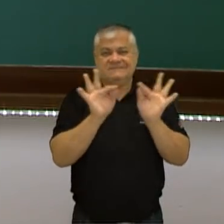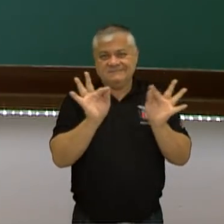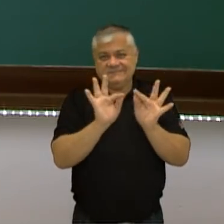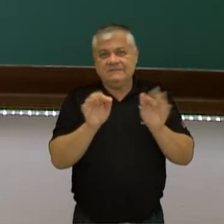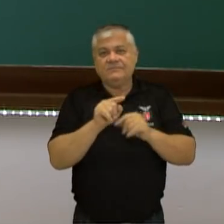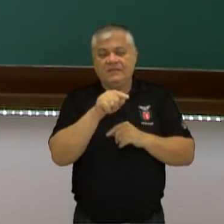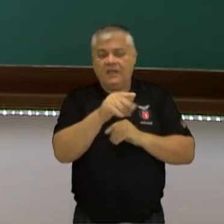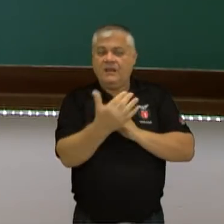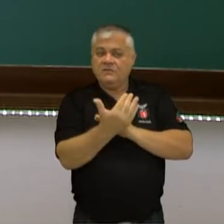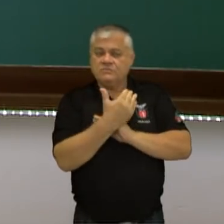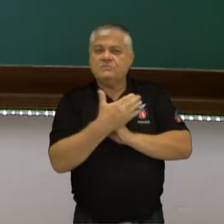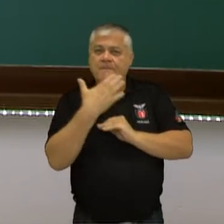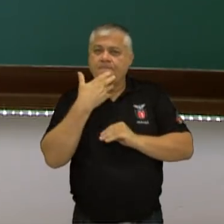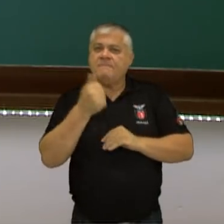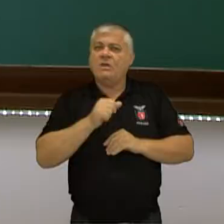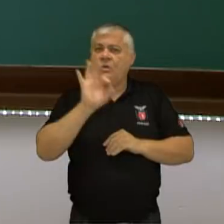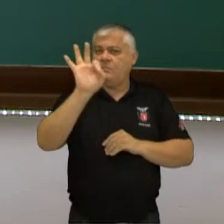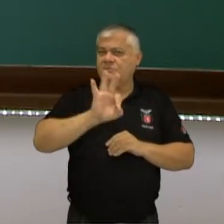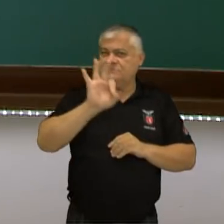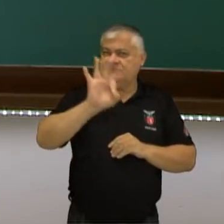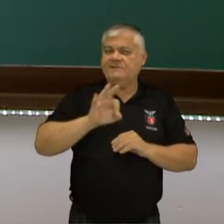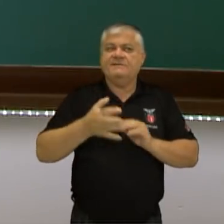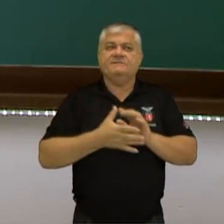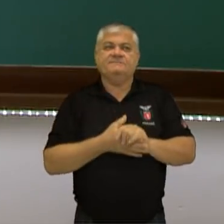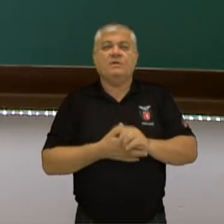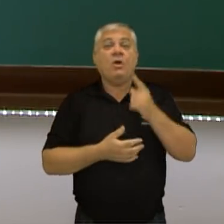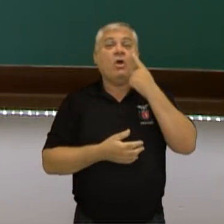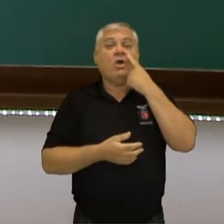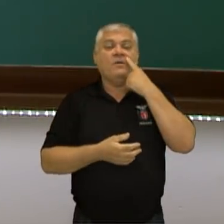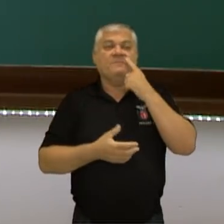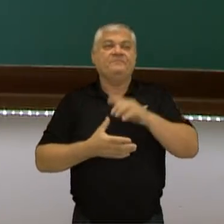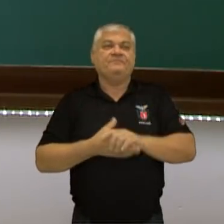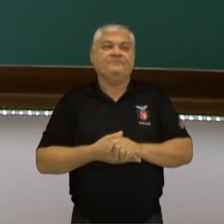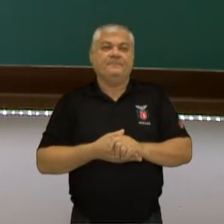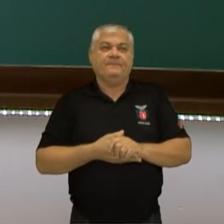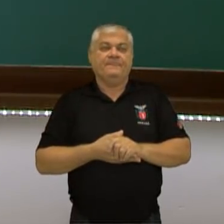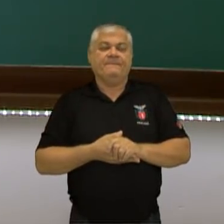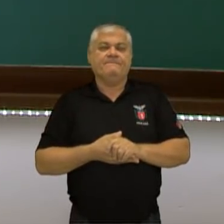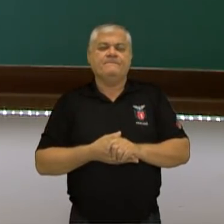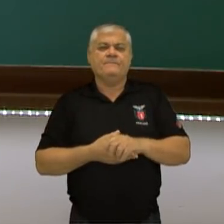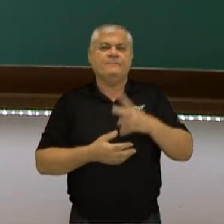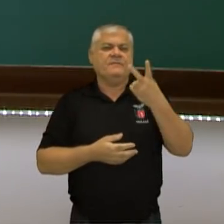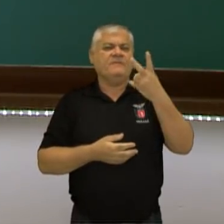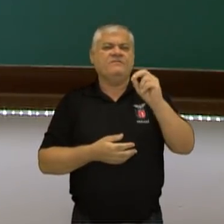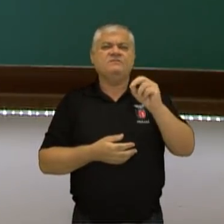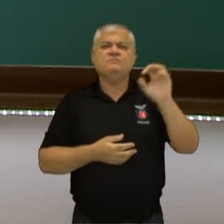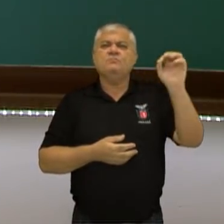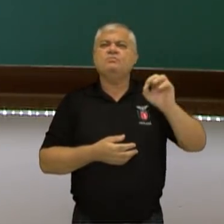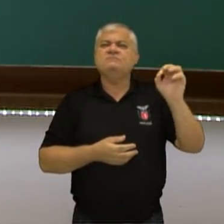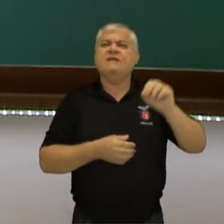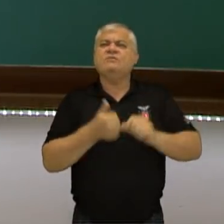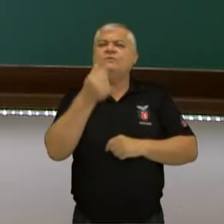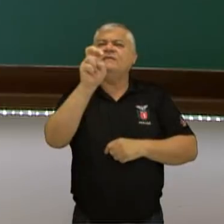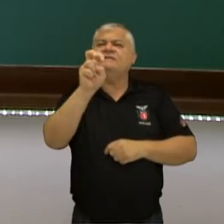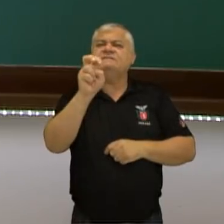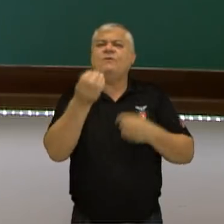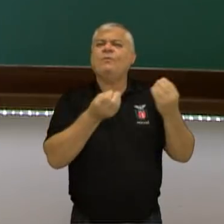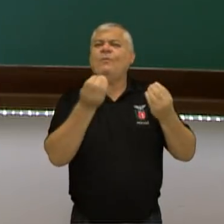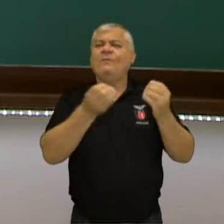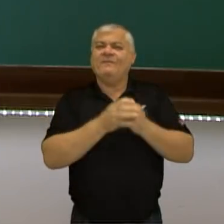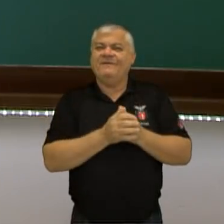elas fazem a porcentagem de um jeito um pouco diferente. Então, olha só o que eu tenho que fazer. Eu quero calcular 20% de 15. Então,